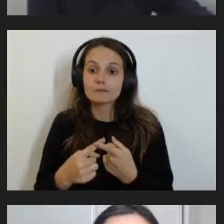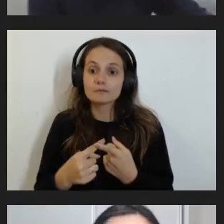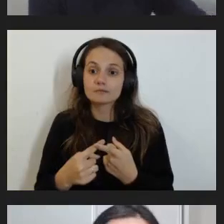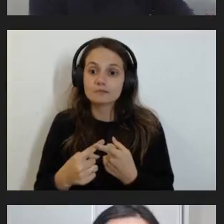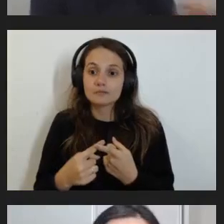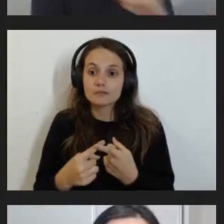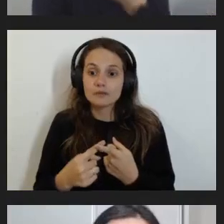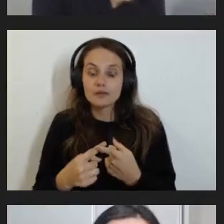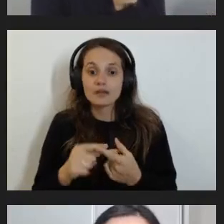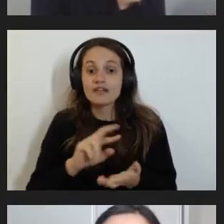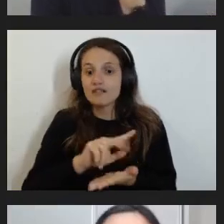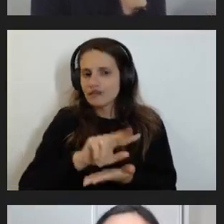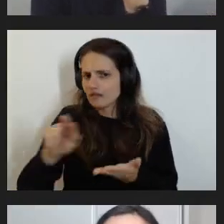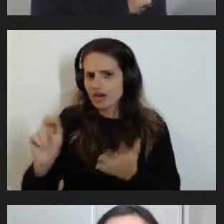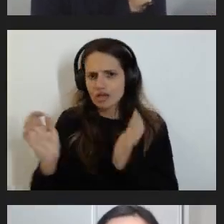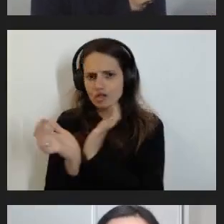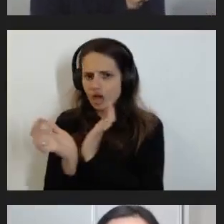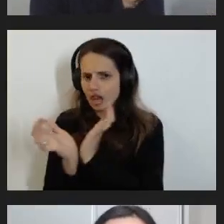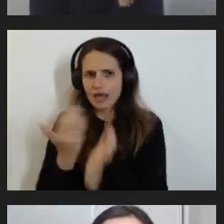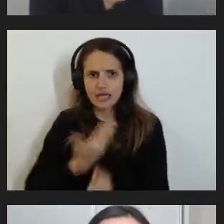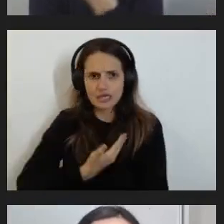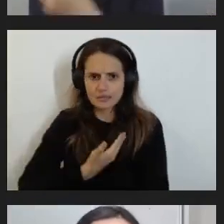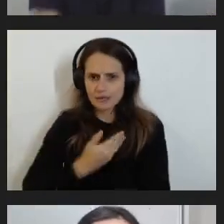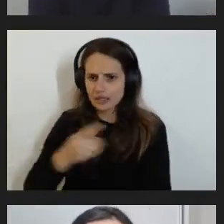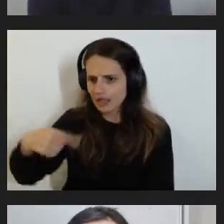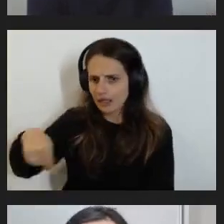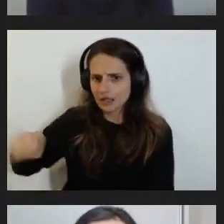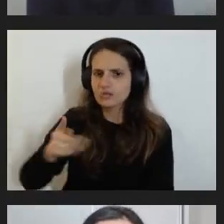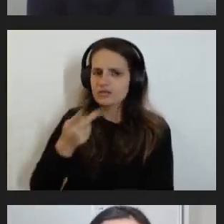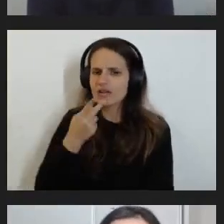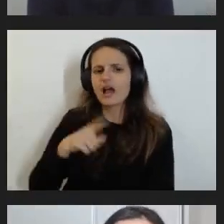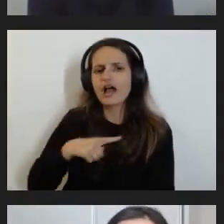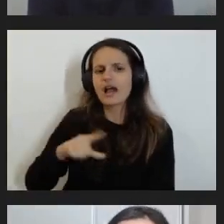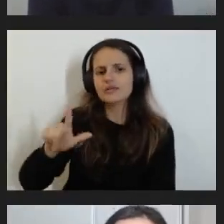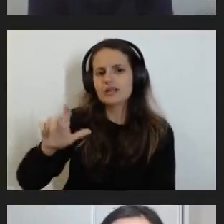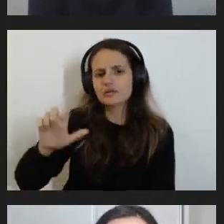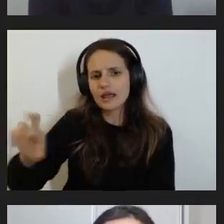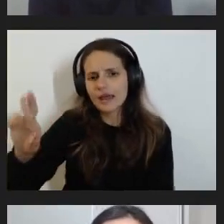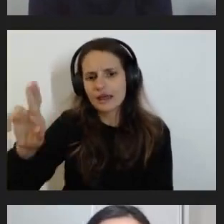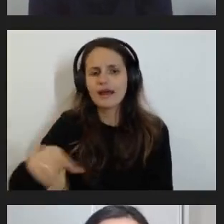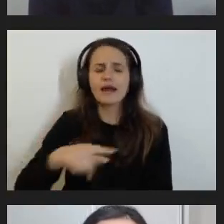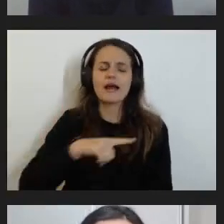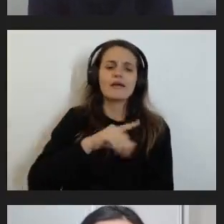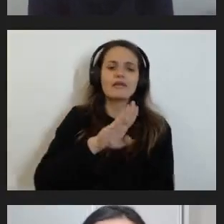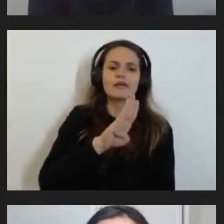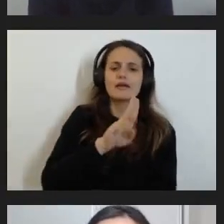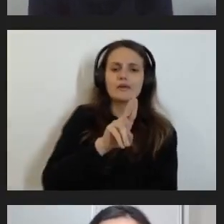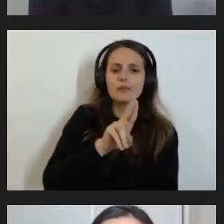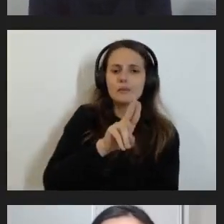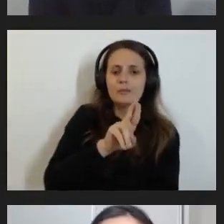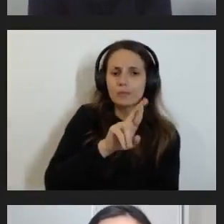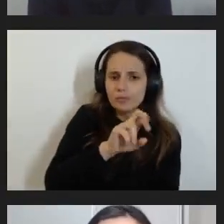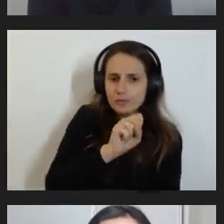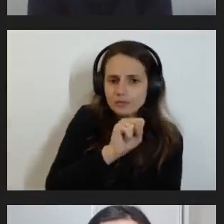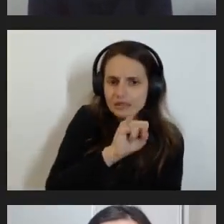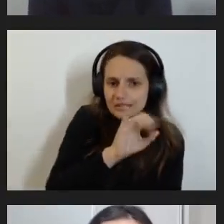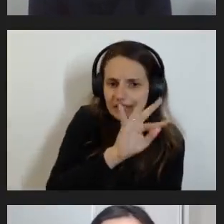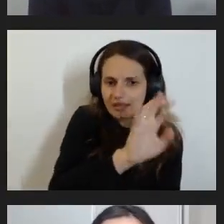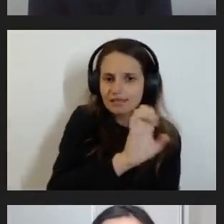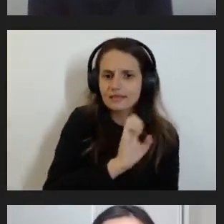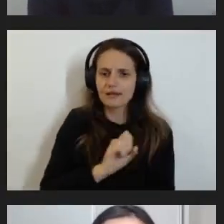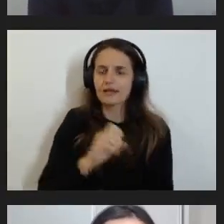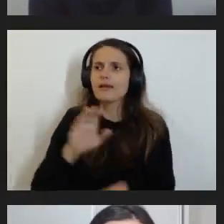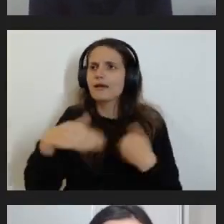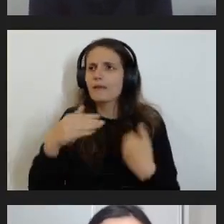vários colegas que eu tenho, às vezes falam, ah, eu tô com Lé, ah, eu tô com bursite. Ah, mas qual que é a diferença? Qual que é a gravidade dos